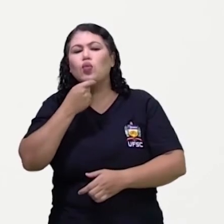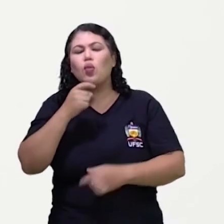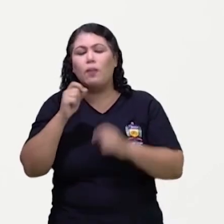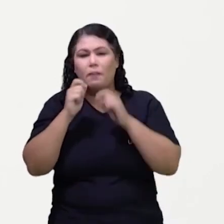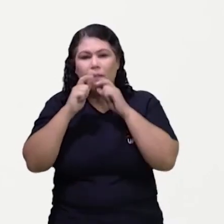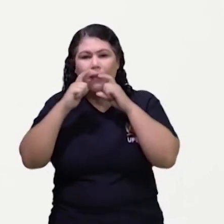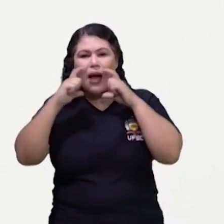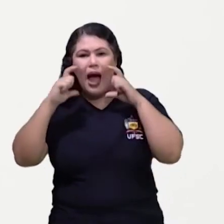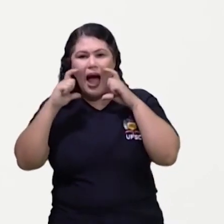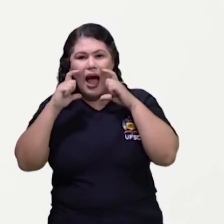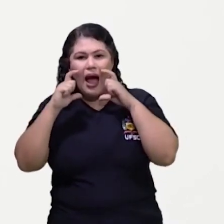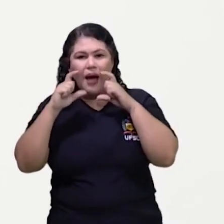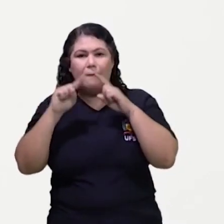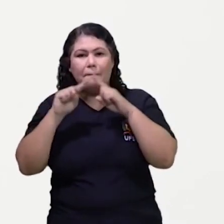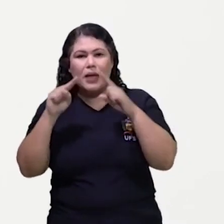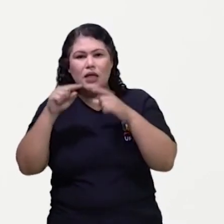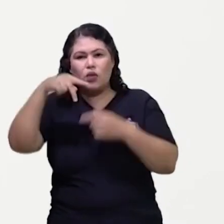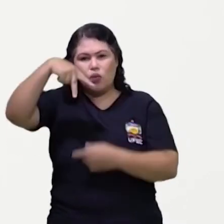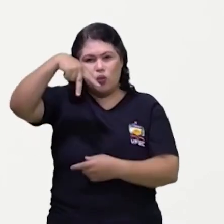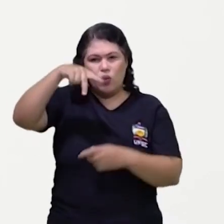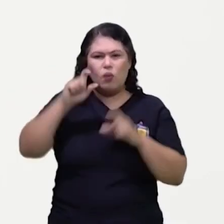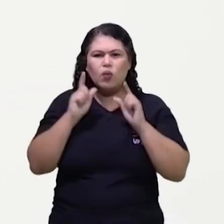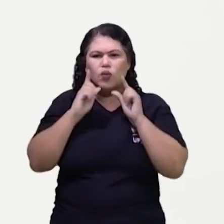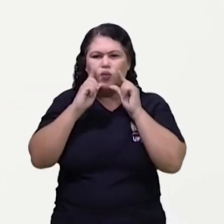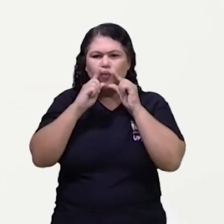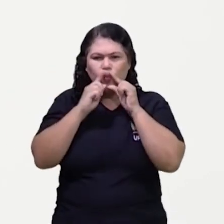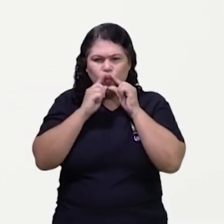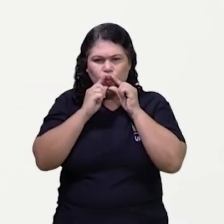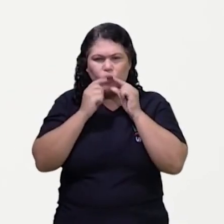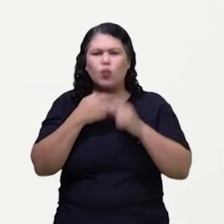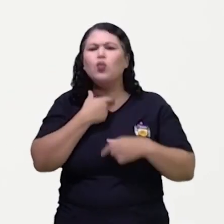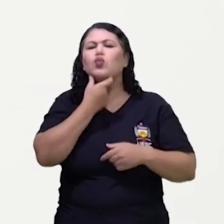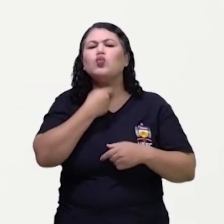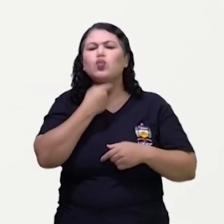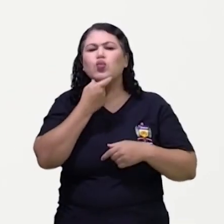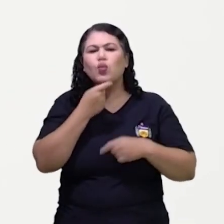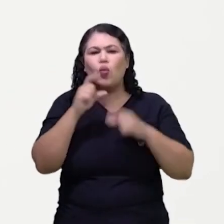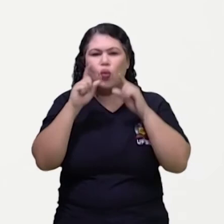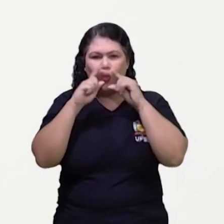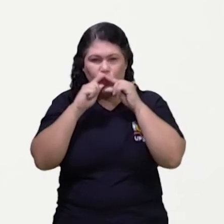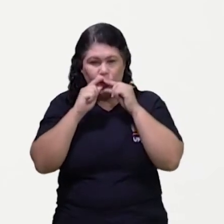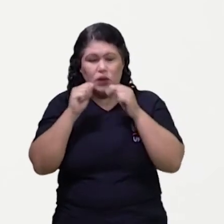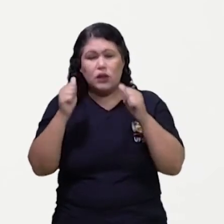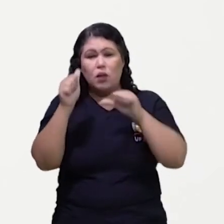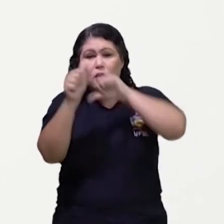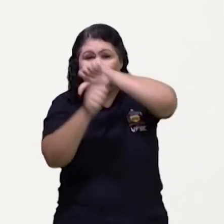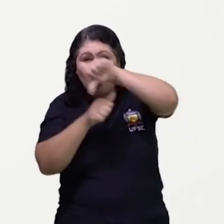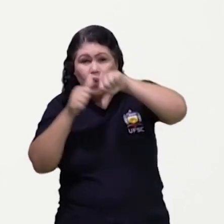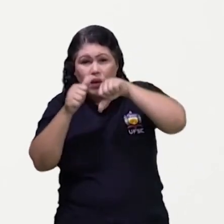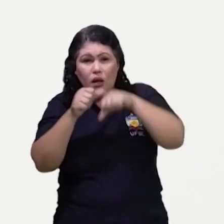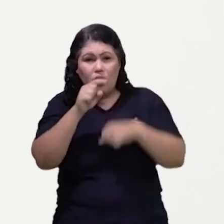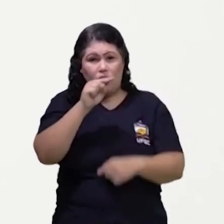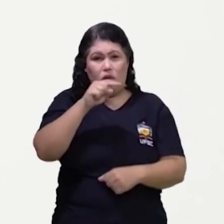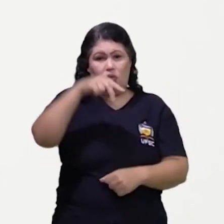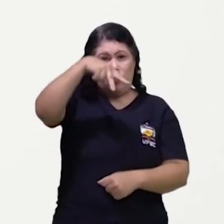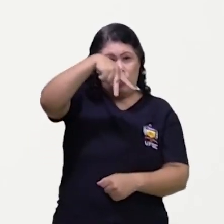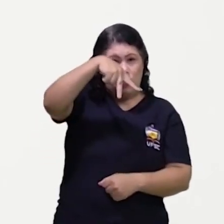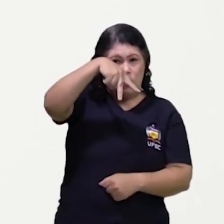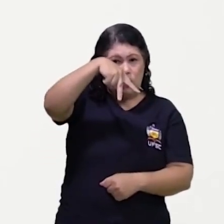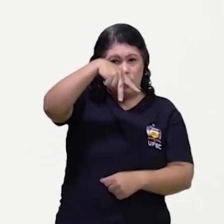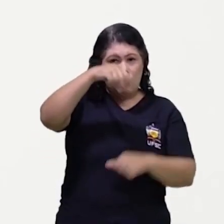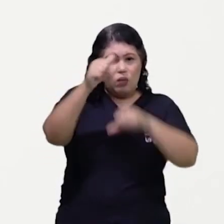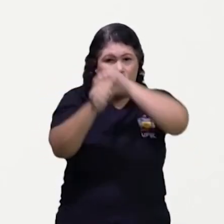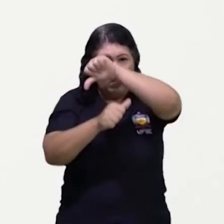No lugar desse acento aqui, ó. Se eu colocasse no lugar desse acento, não tirasse o